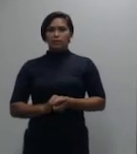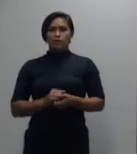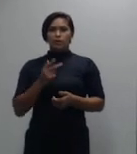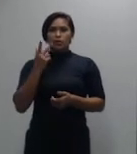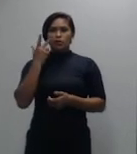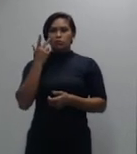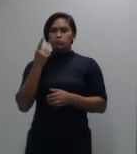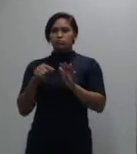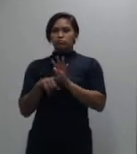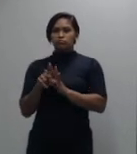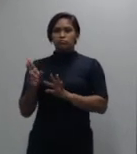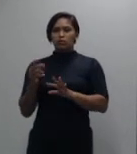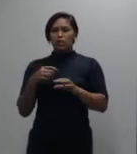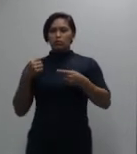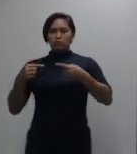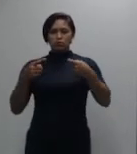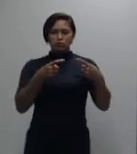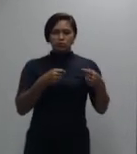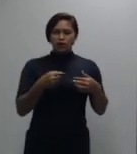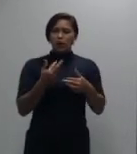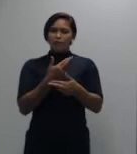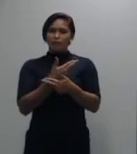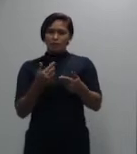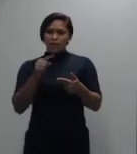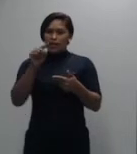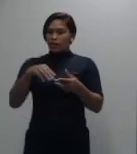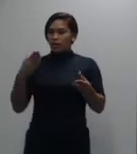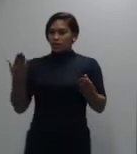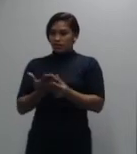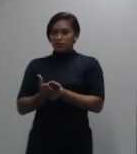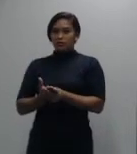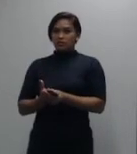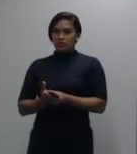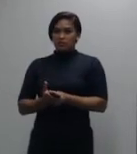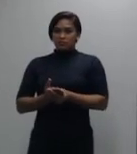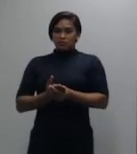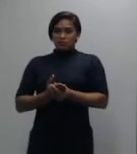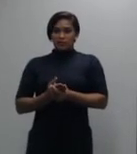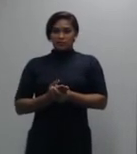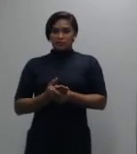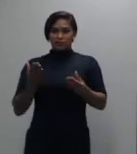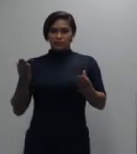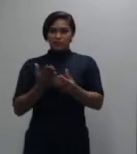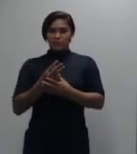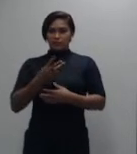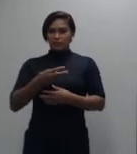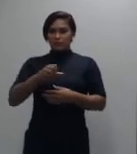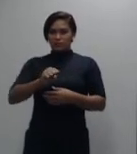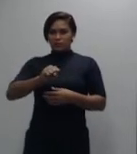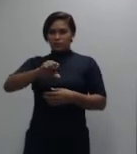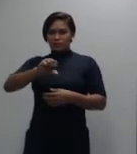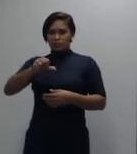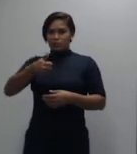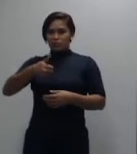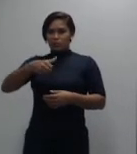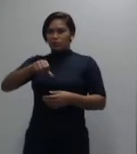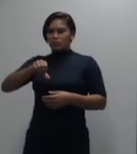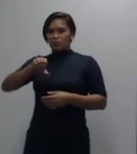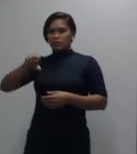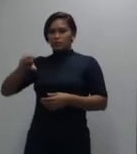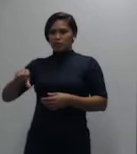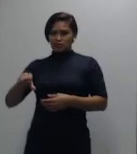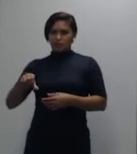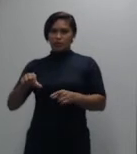espectador diverso disputa uma dessas foi essa ação ação 389 de 1999